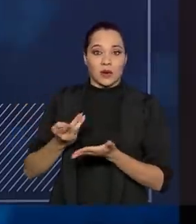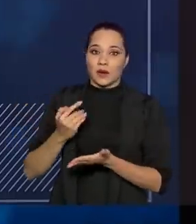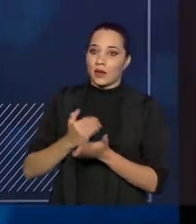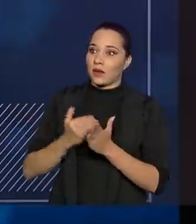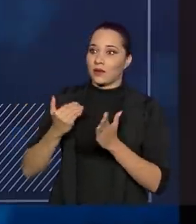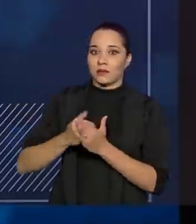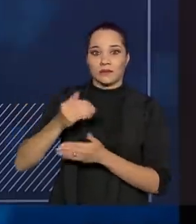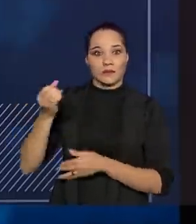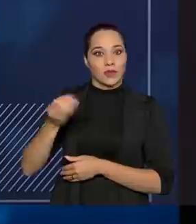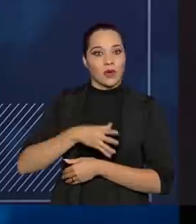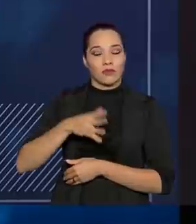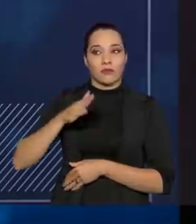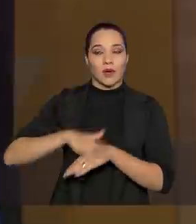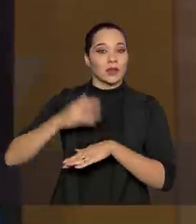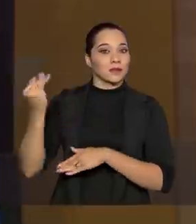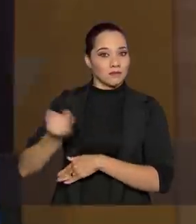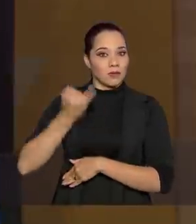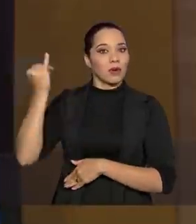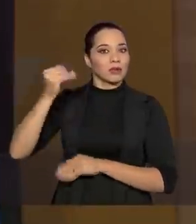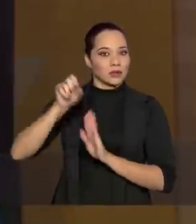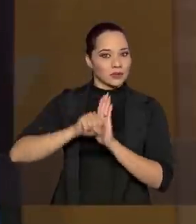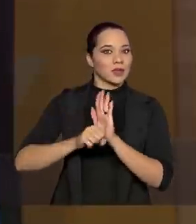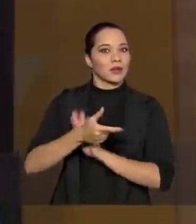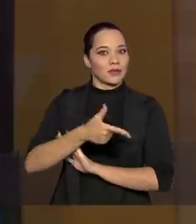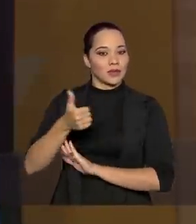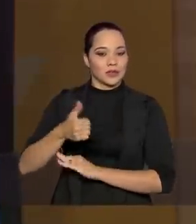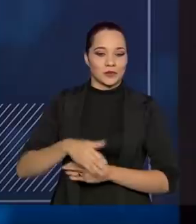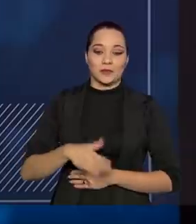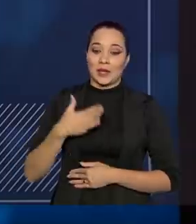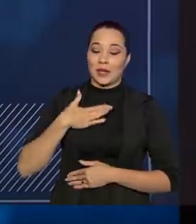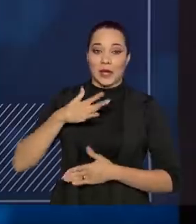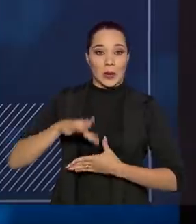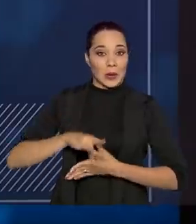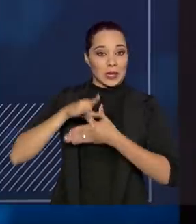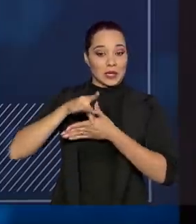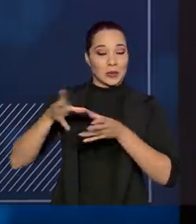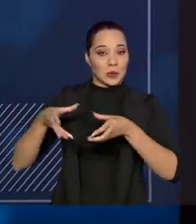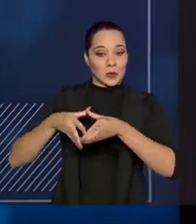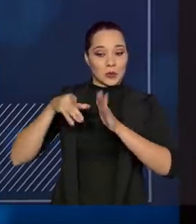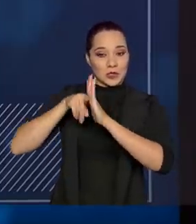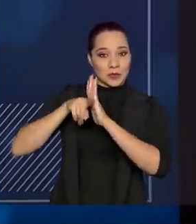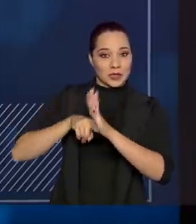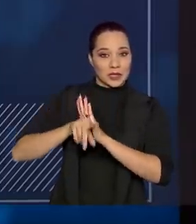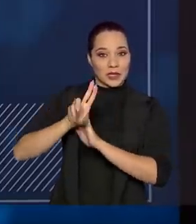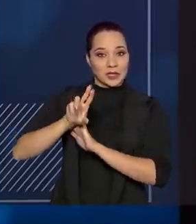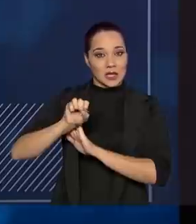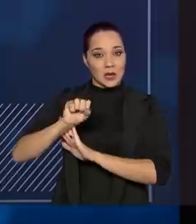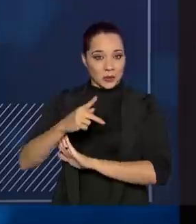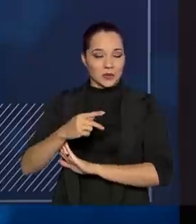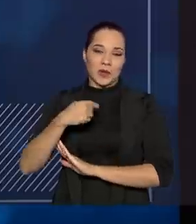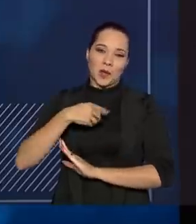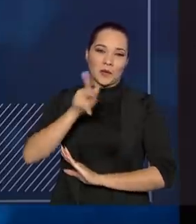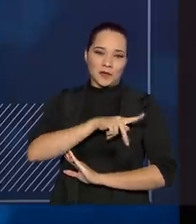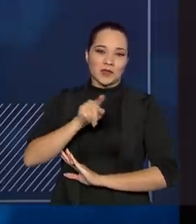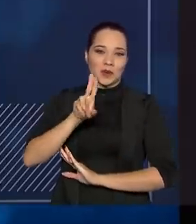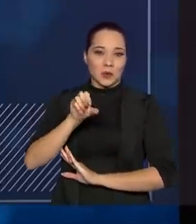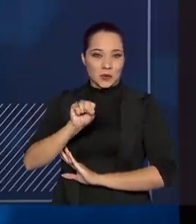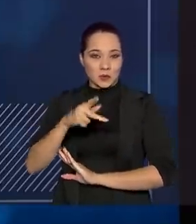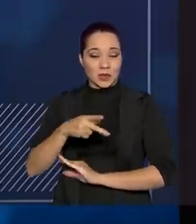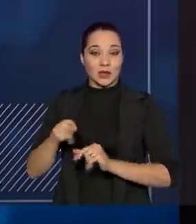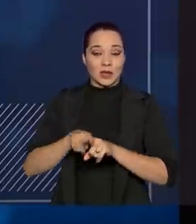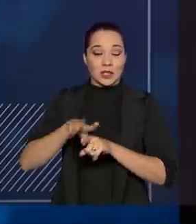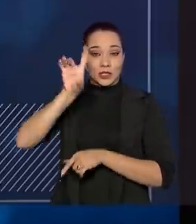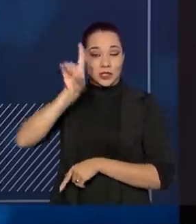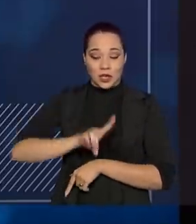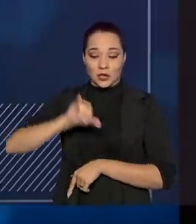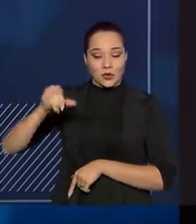novo petróleo, né? Do século XXI. Exatamente. Eu sou líder de um grupo de pesquisa da USP, sou professora da USP também, de Direito e Inovação,